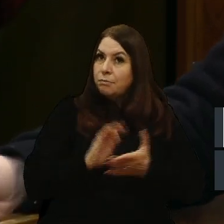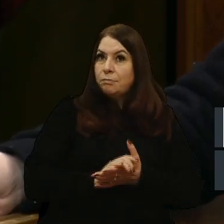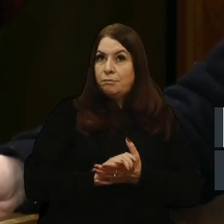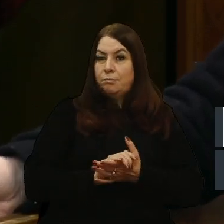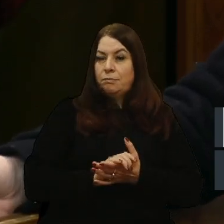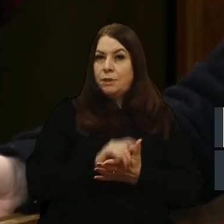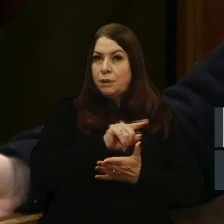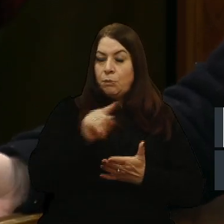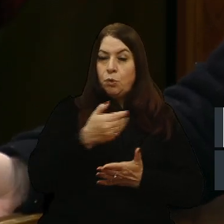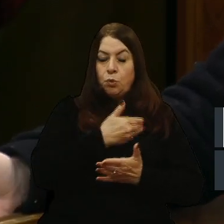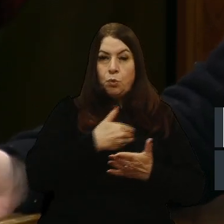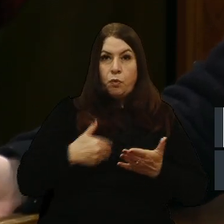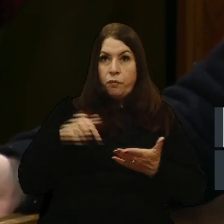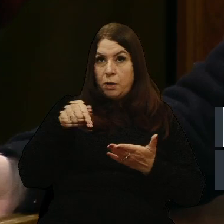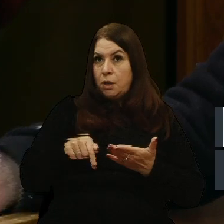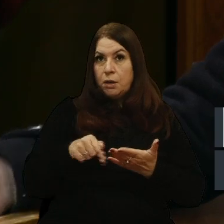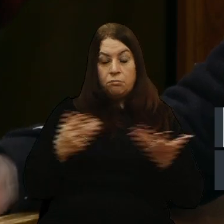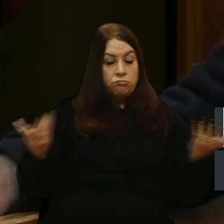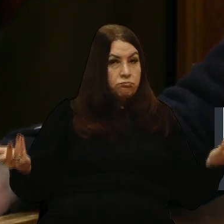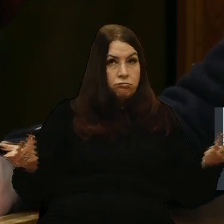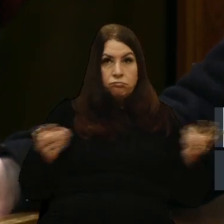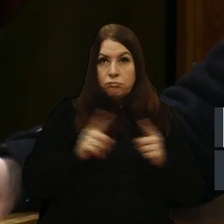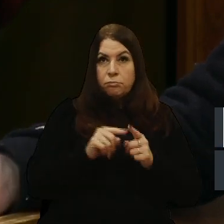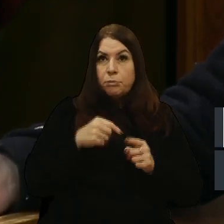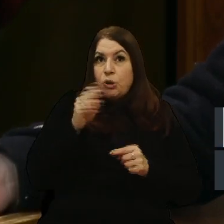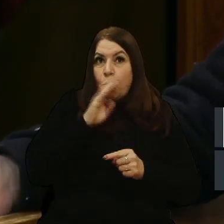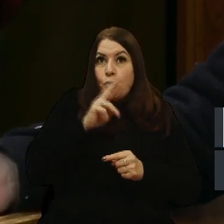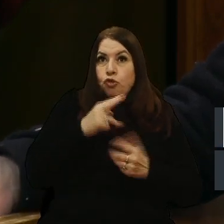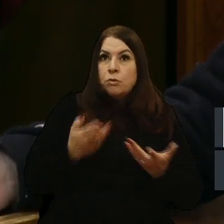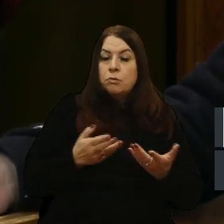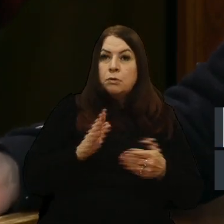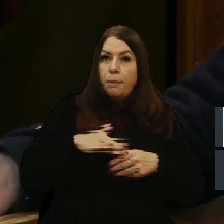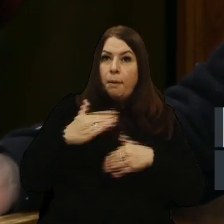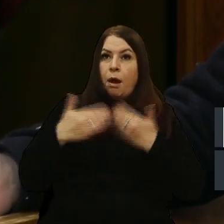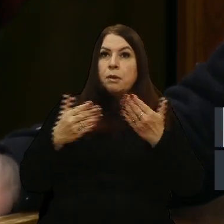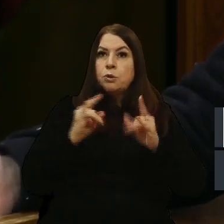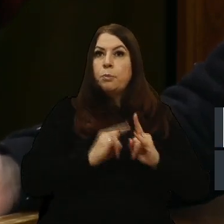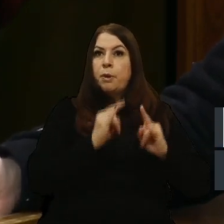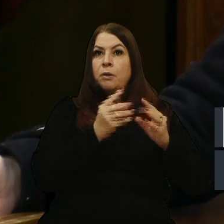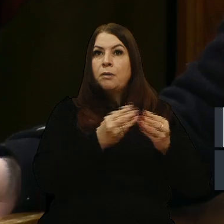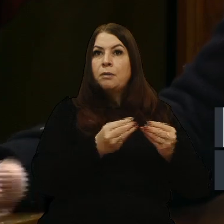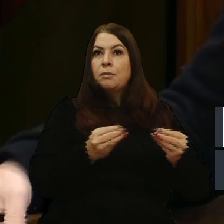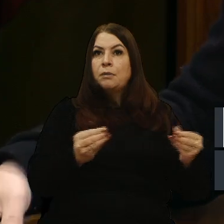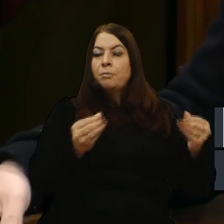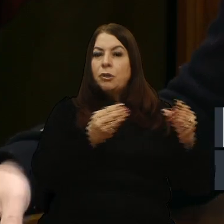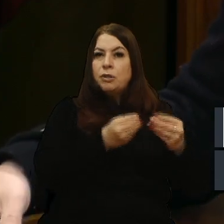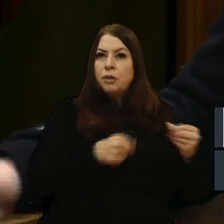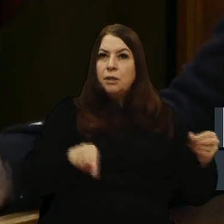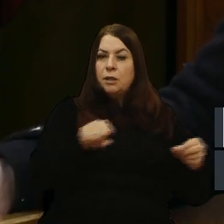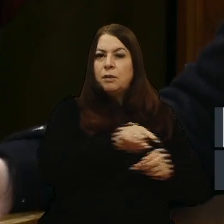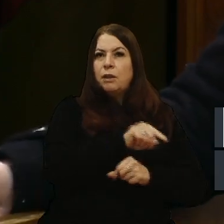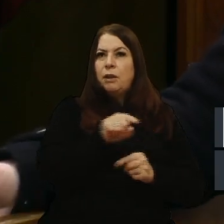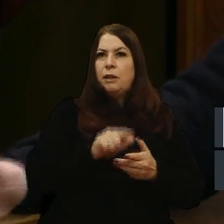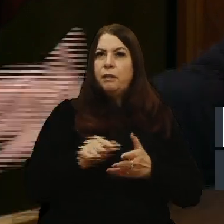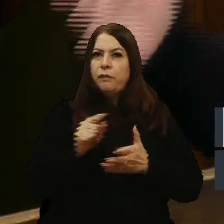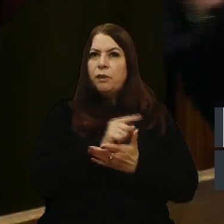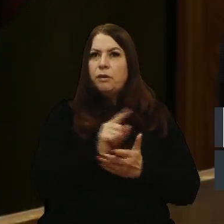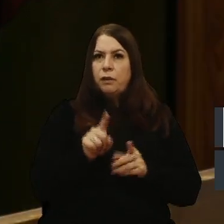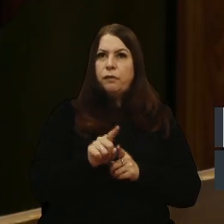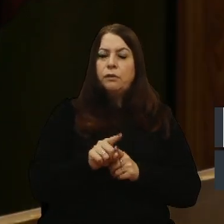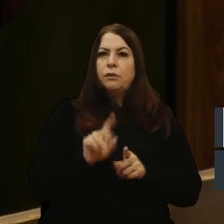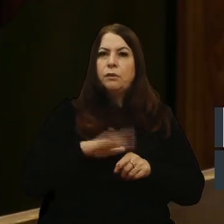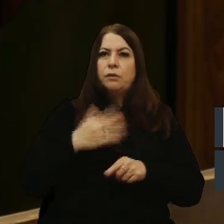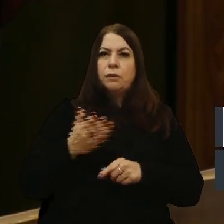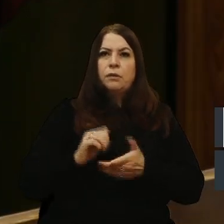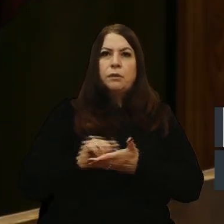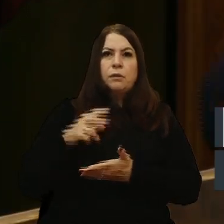Mas o governo municipal precisa tomar medidas urgentes, porque cada vez mais o prédio se deteriora e quando a gente vai ocupar, a gente sabe que vai ser mais custoso. Eu, a